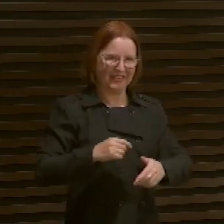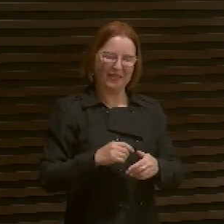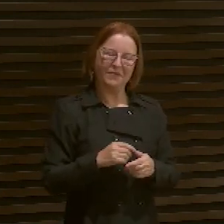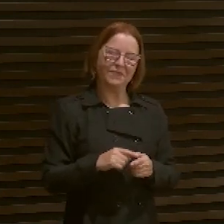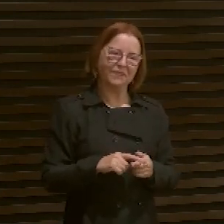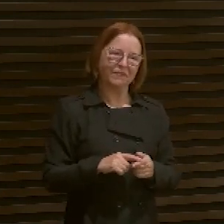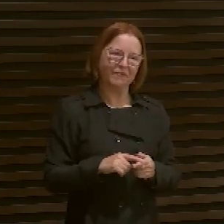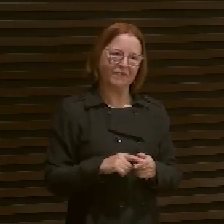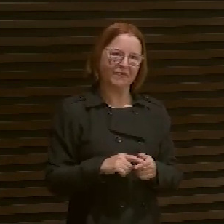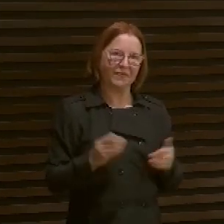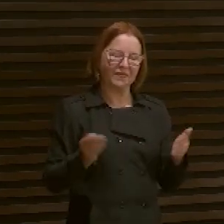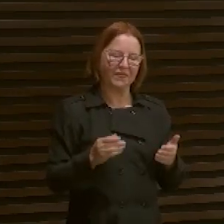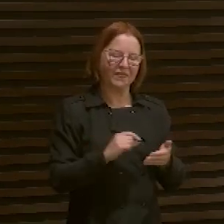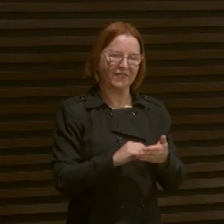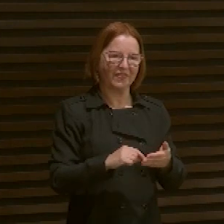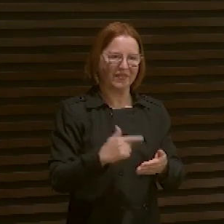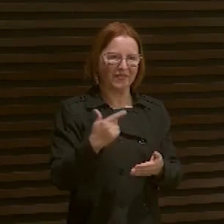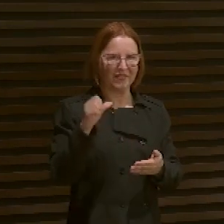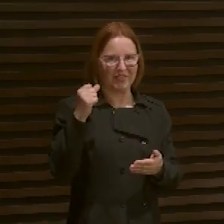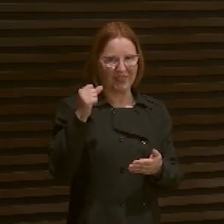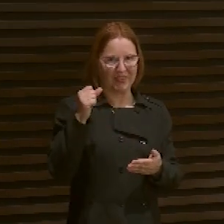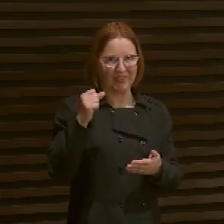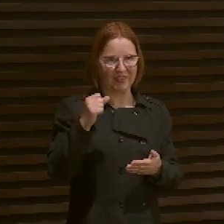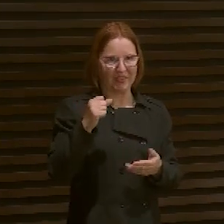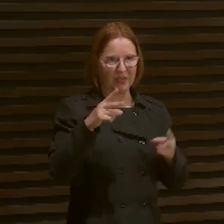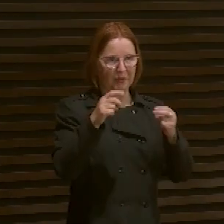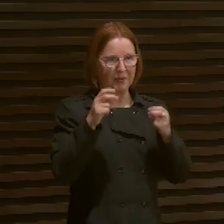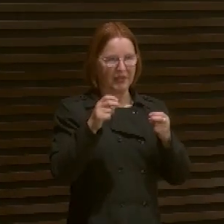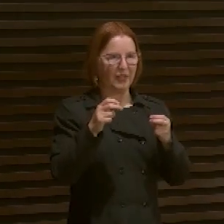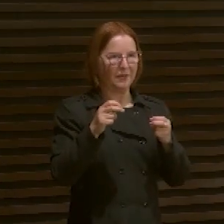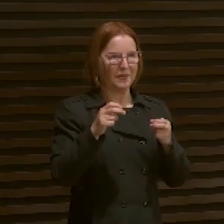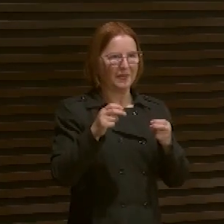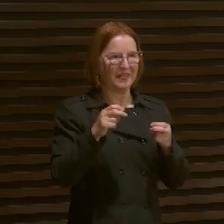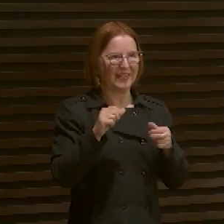E agora, irmãos, verso 28, nós começamos a ver a participação especial do Pedrão.